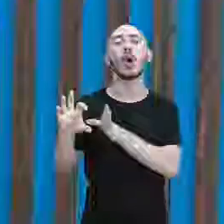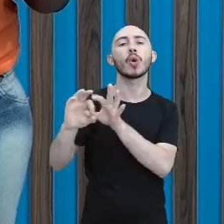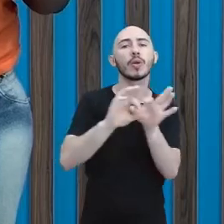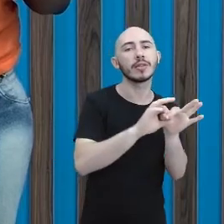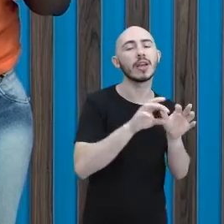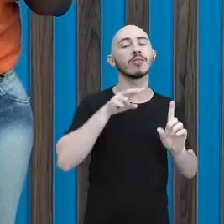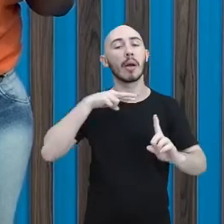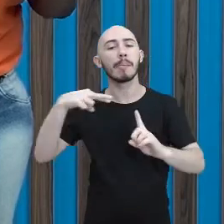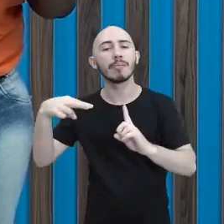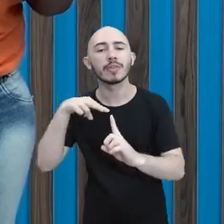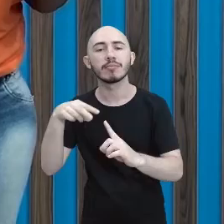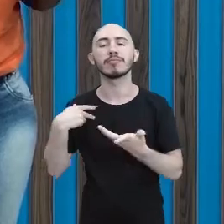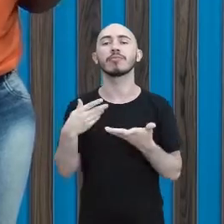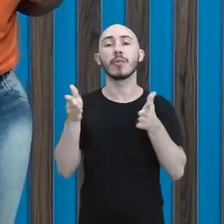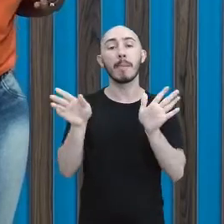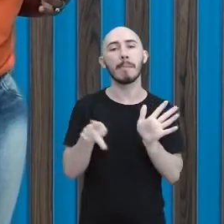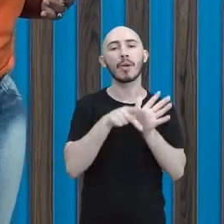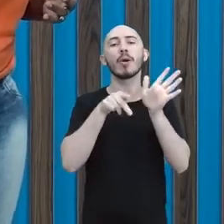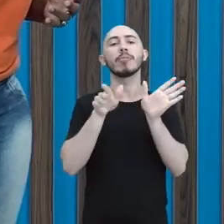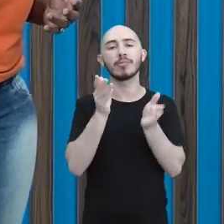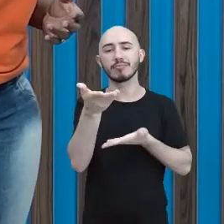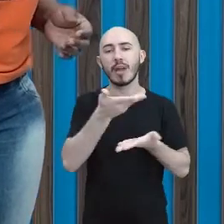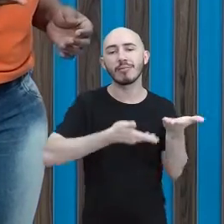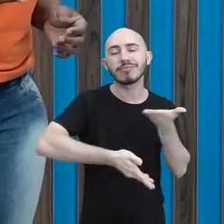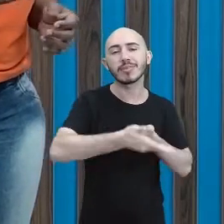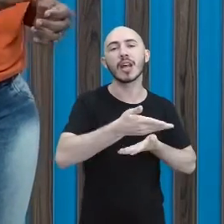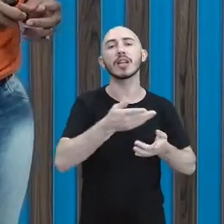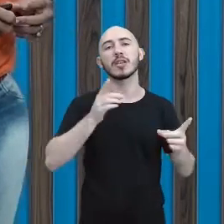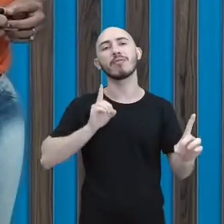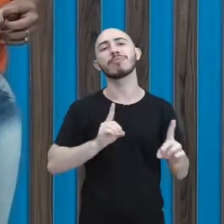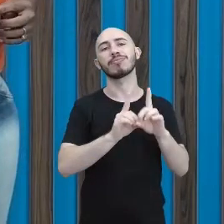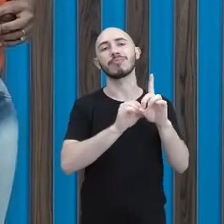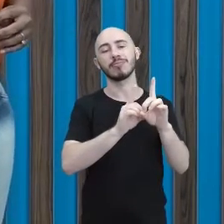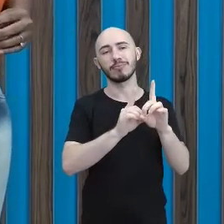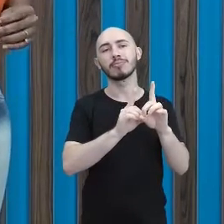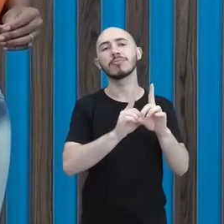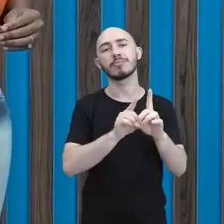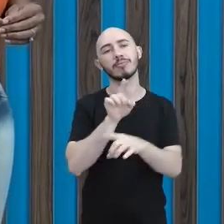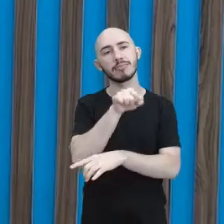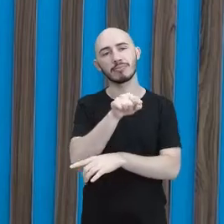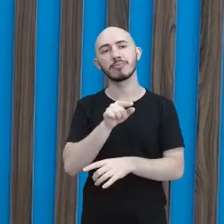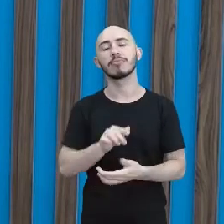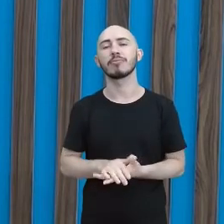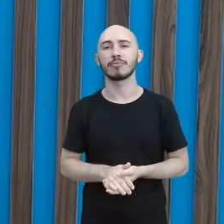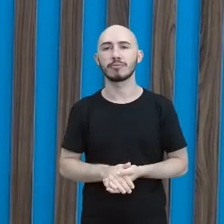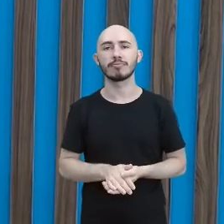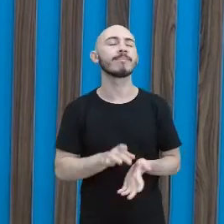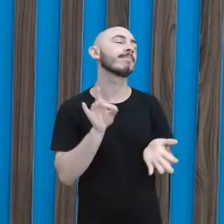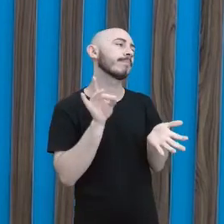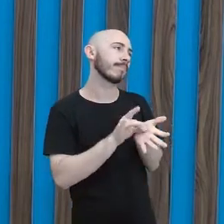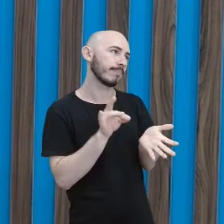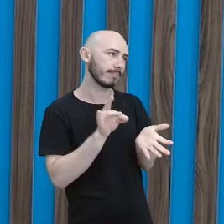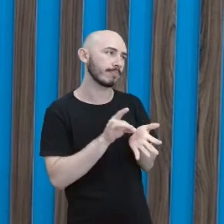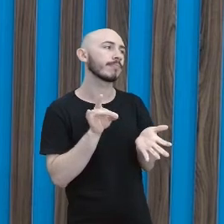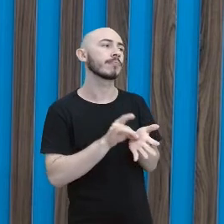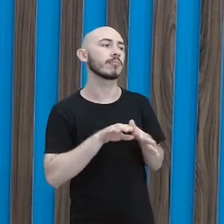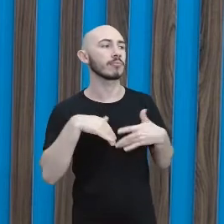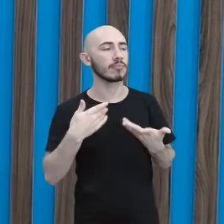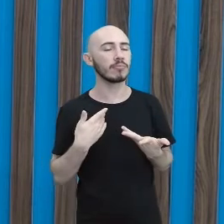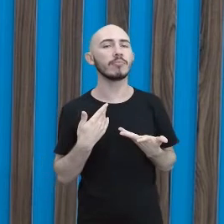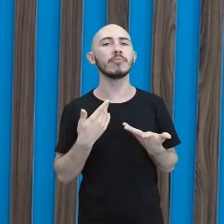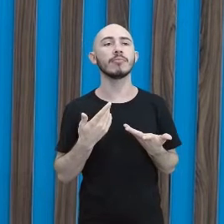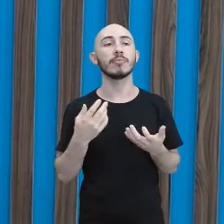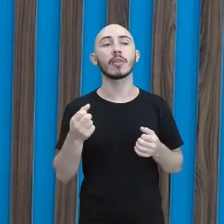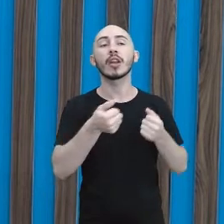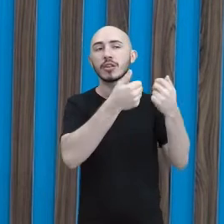olhar, de maneira específica, em um atendimento para aquele estudante, não é, Rosângela? É verdade. É verdade. Essa questão,